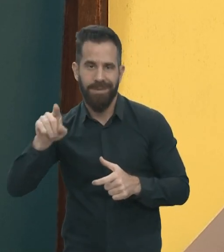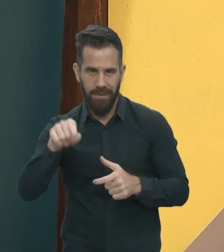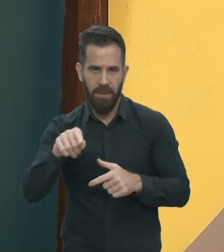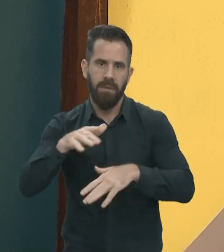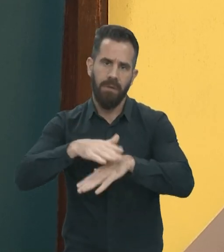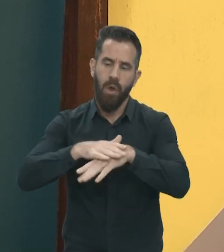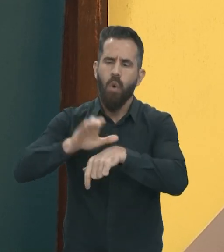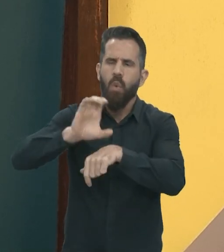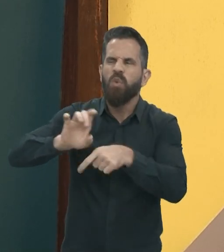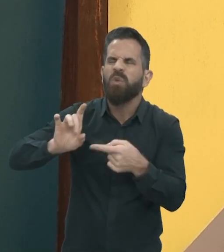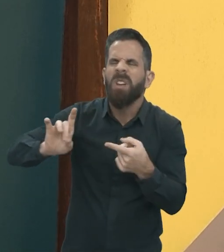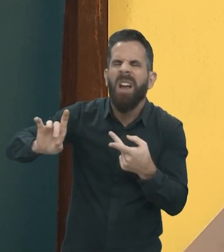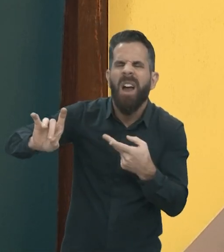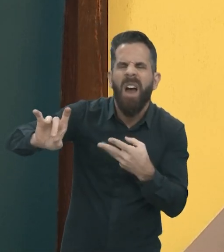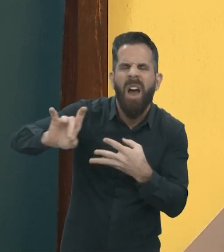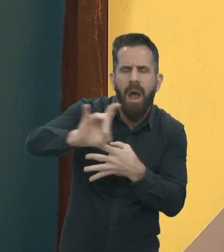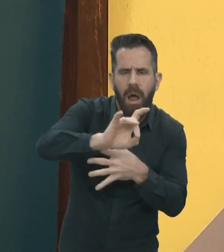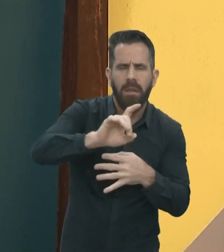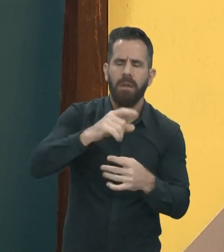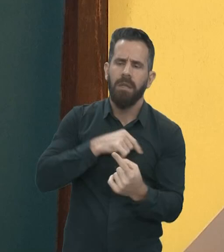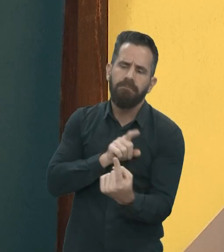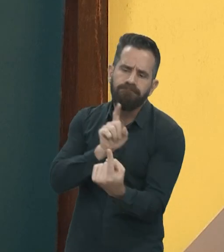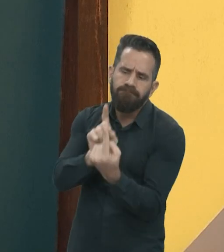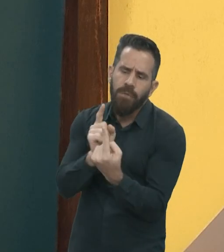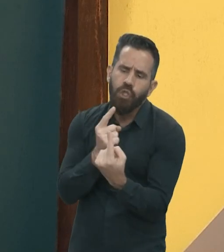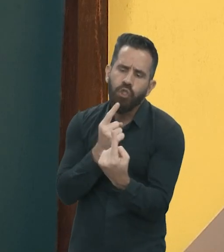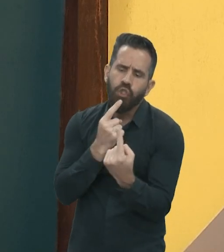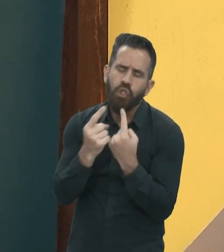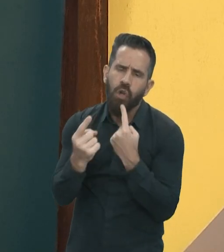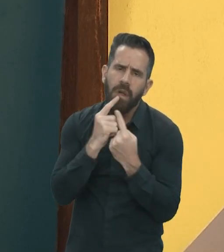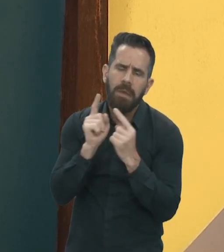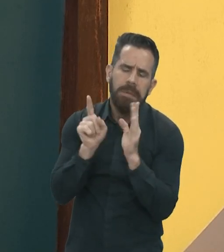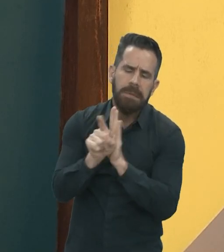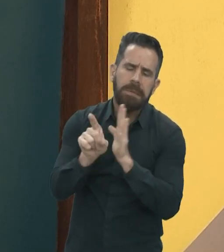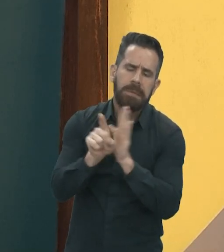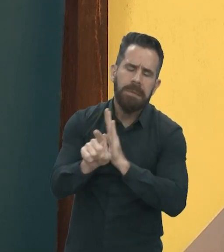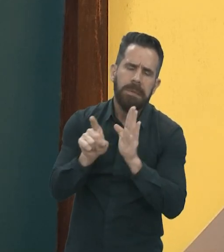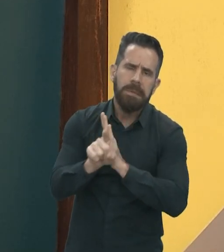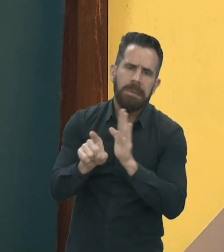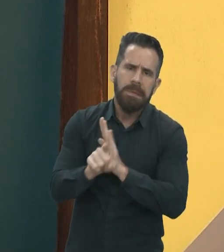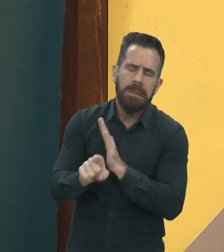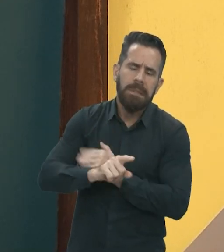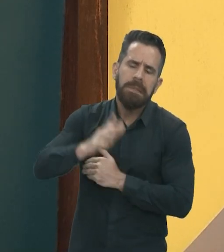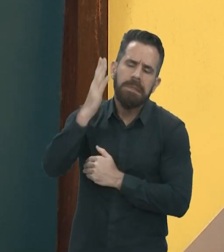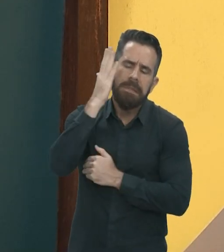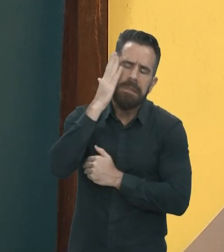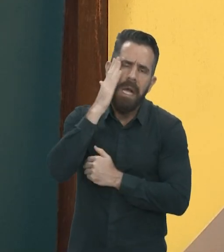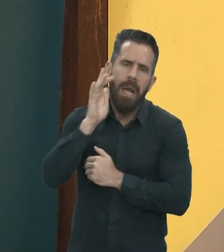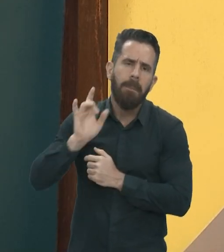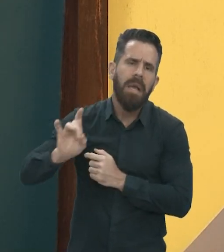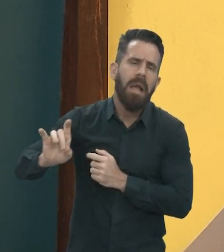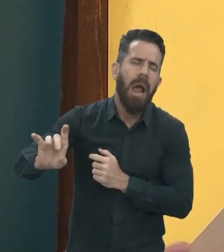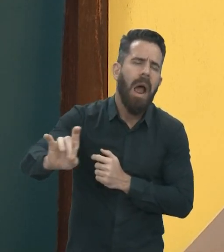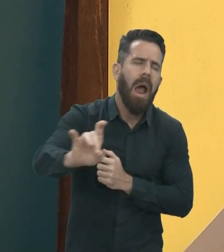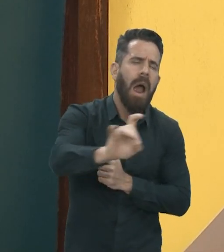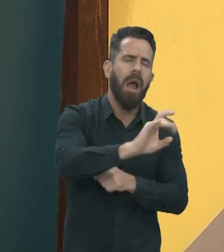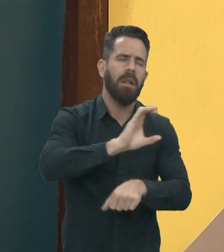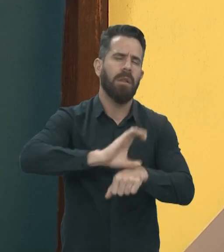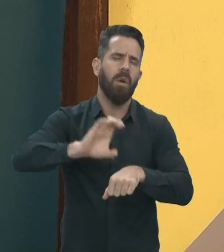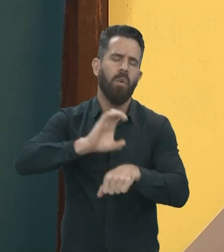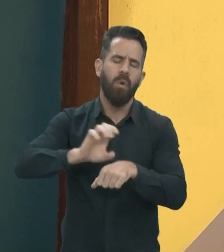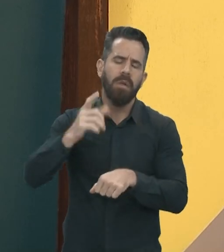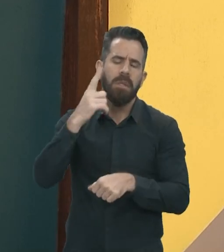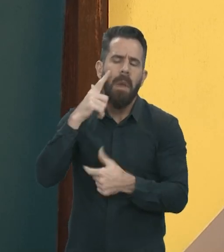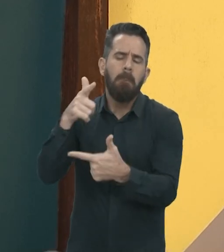e identificando as dificuldades e encontrando soluções adequadas para cada curso e para cada área do conhecimento. E nós também